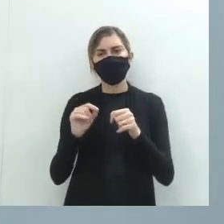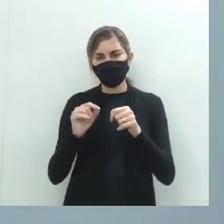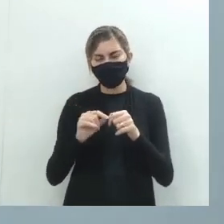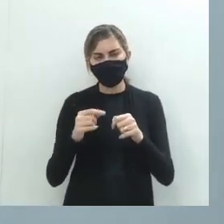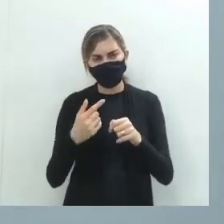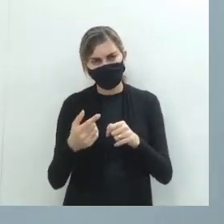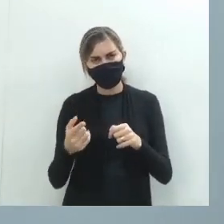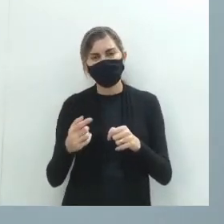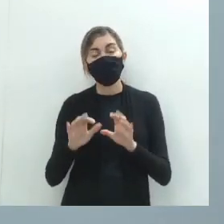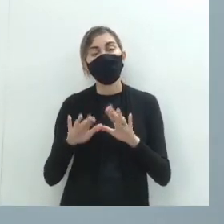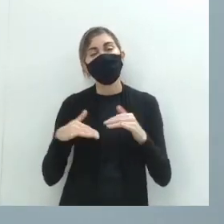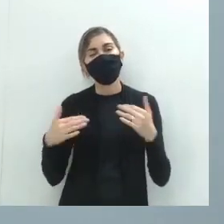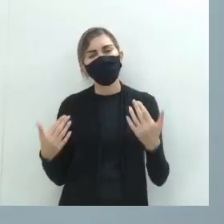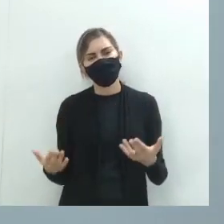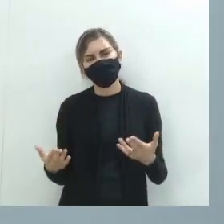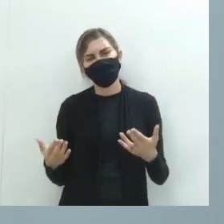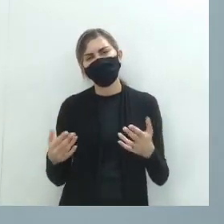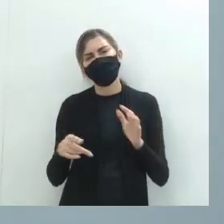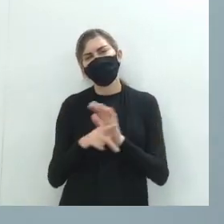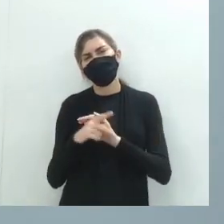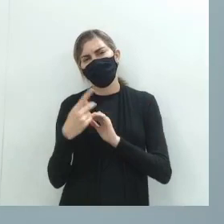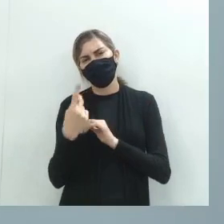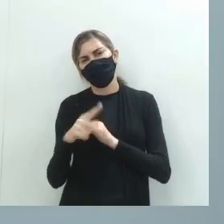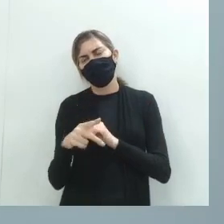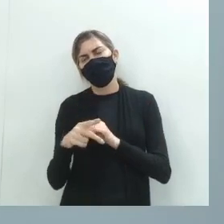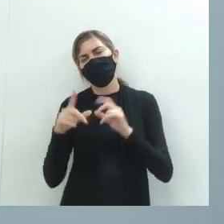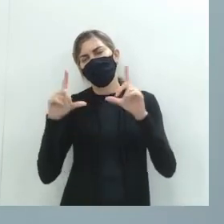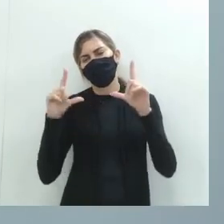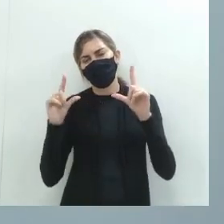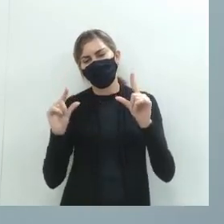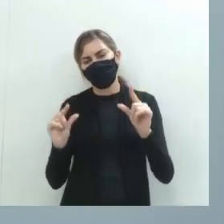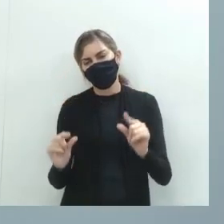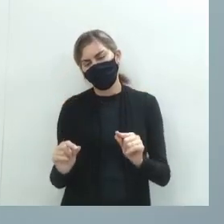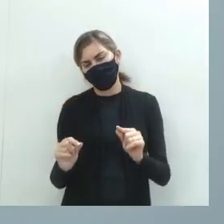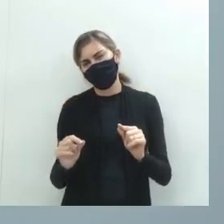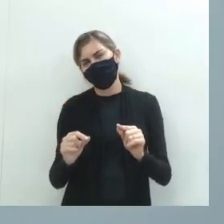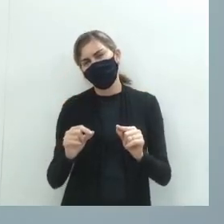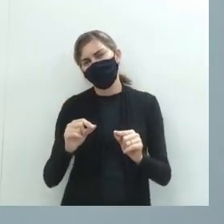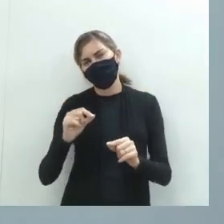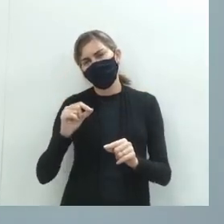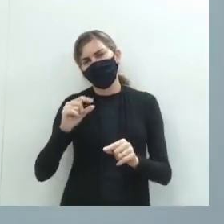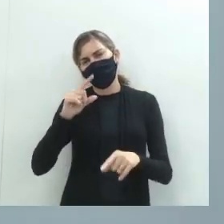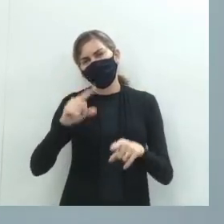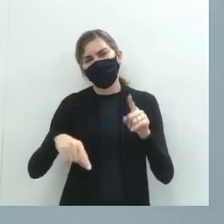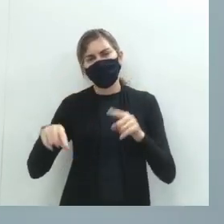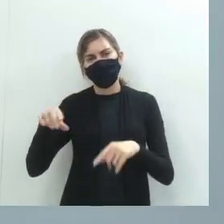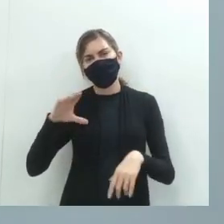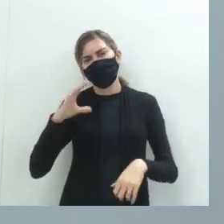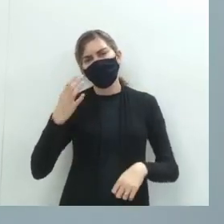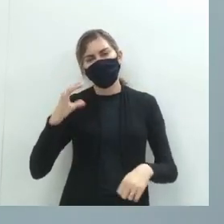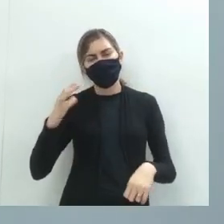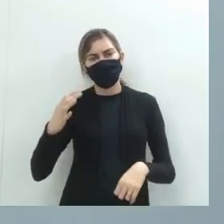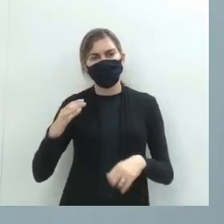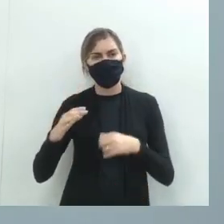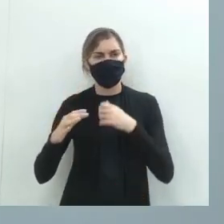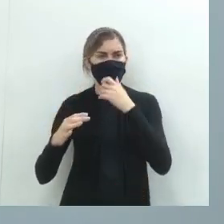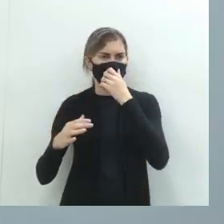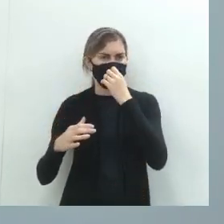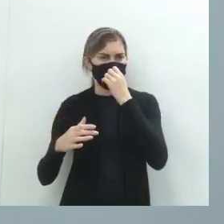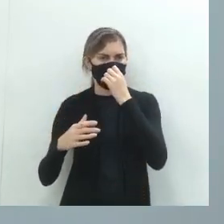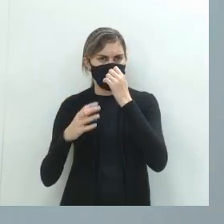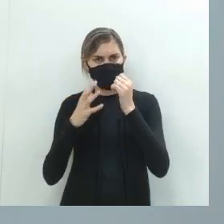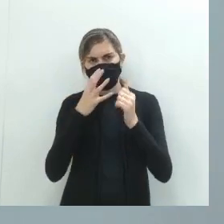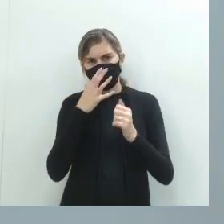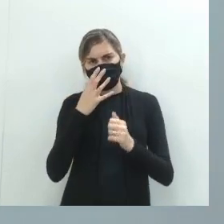minutes. Qual é a correspondente redução na escala Celsius? Fica ligado agora que